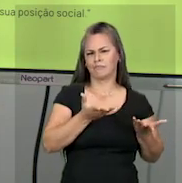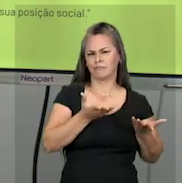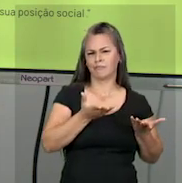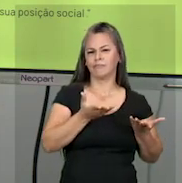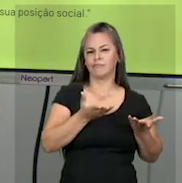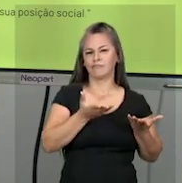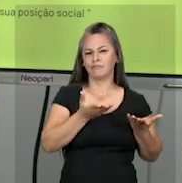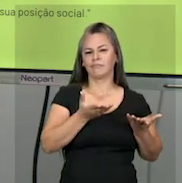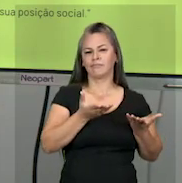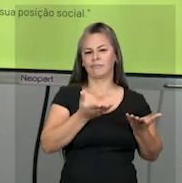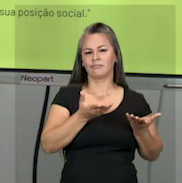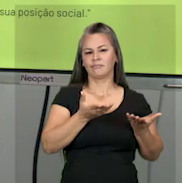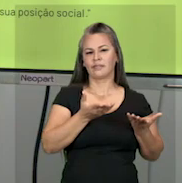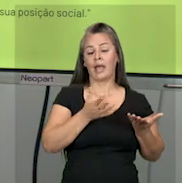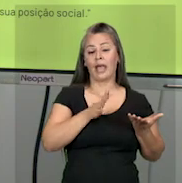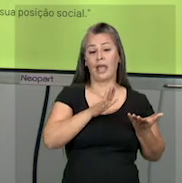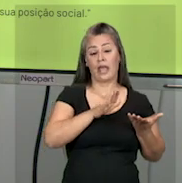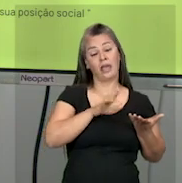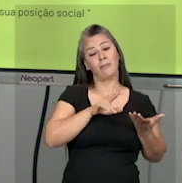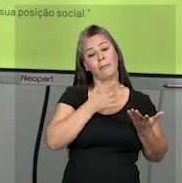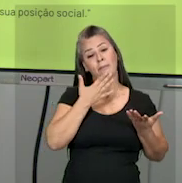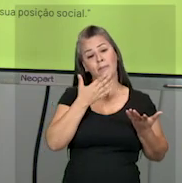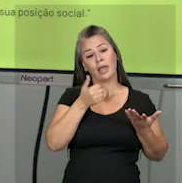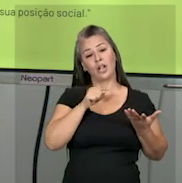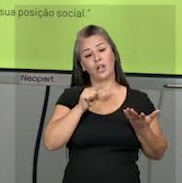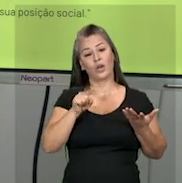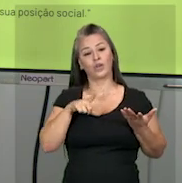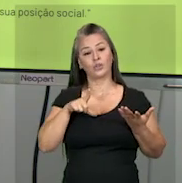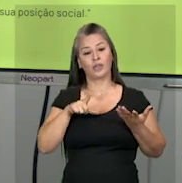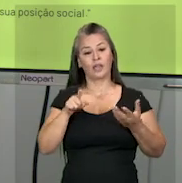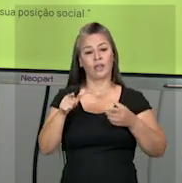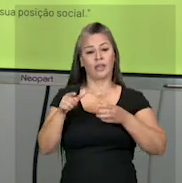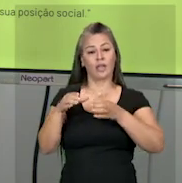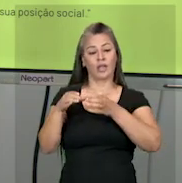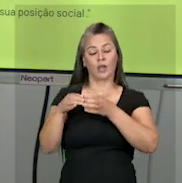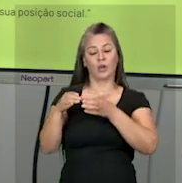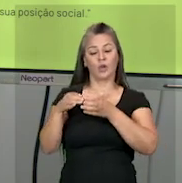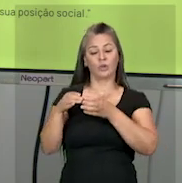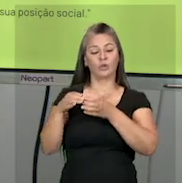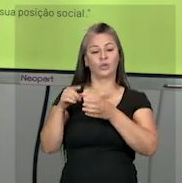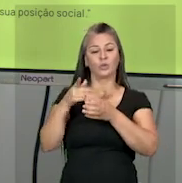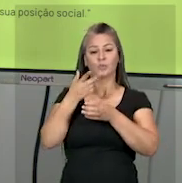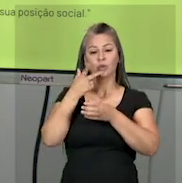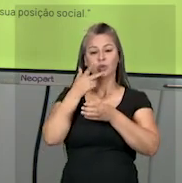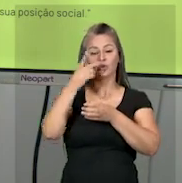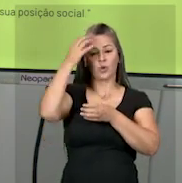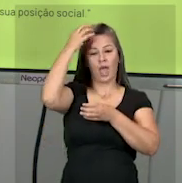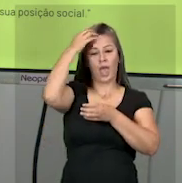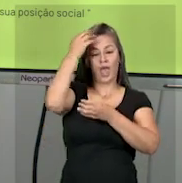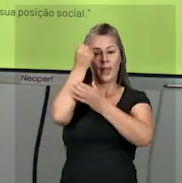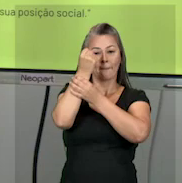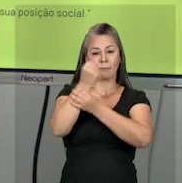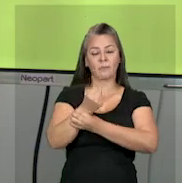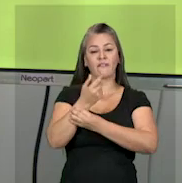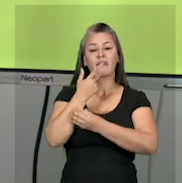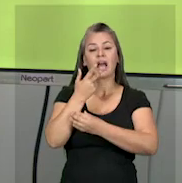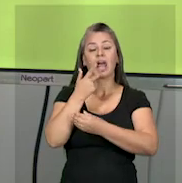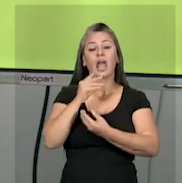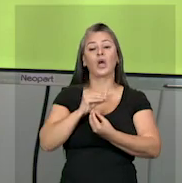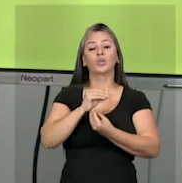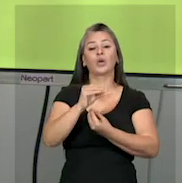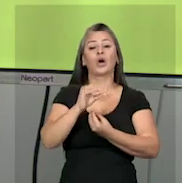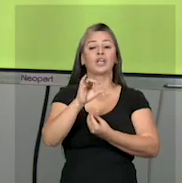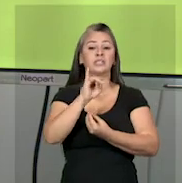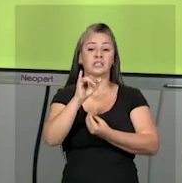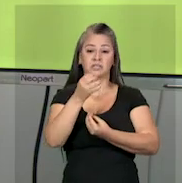por exemplo, ele é mais igualitário que a cada um segundo sua posição social, que é o critério do absolutismo, por exemplo.